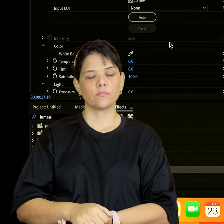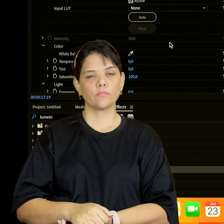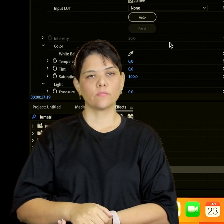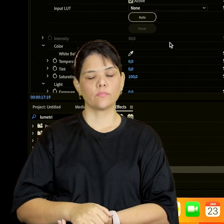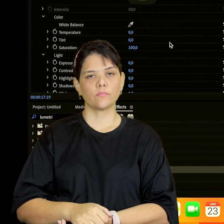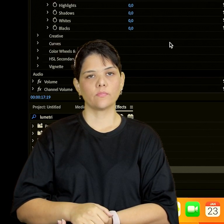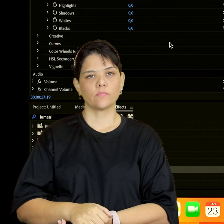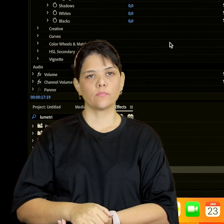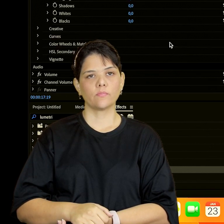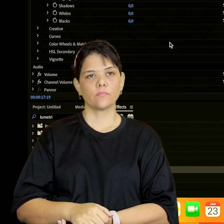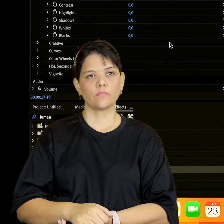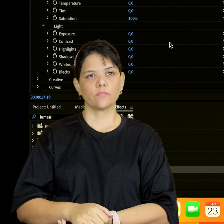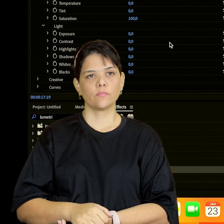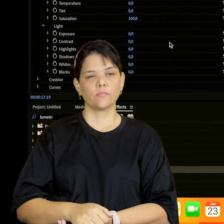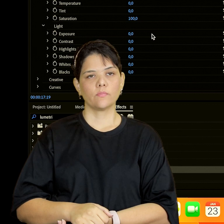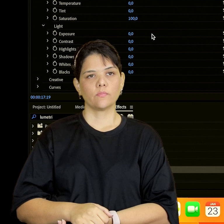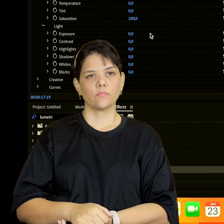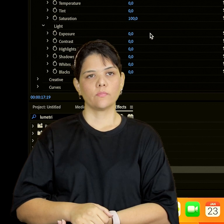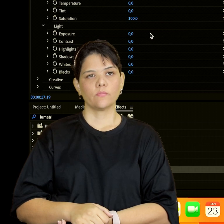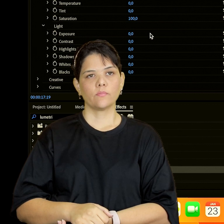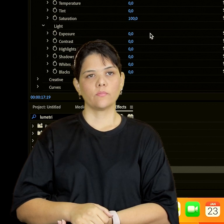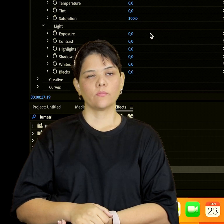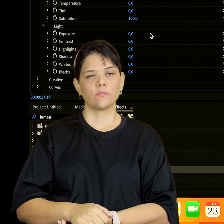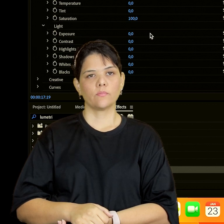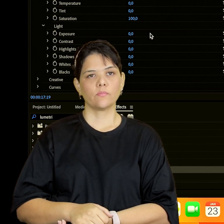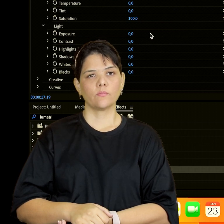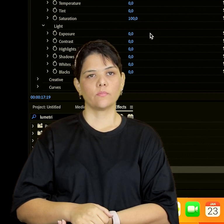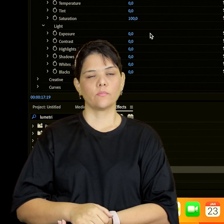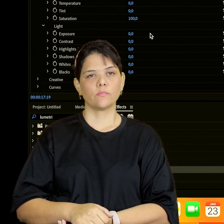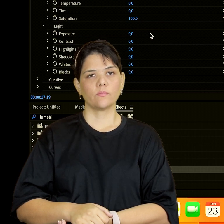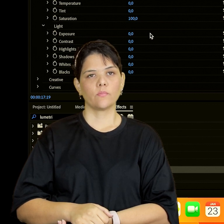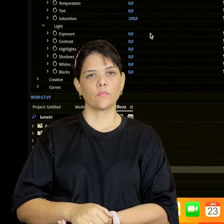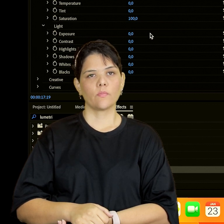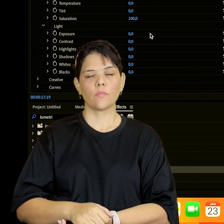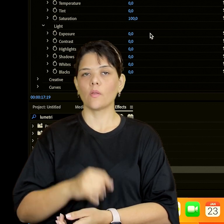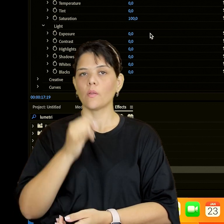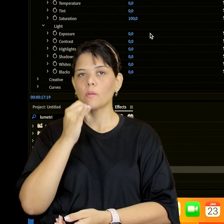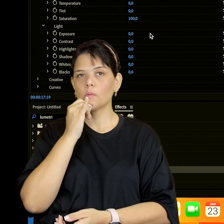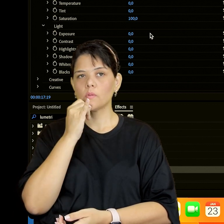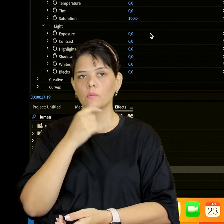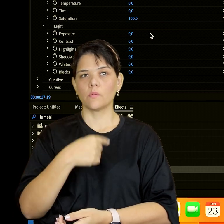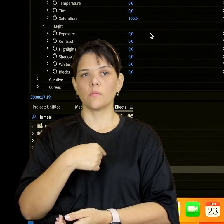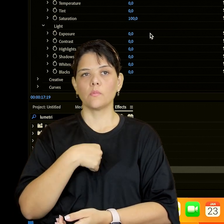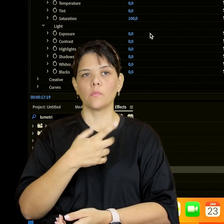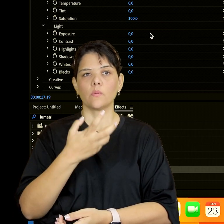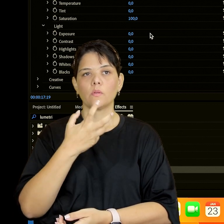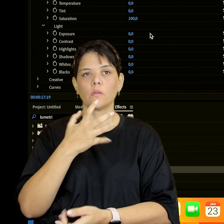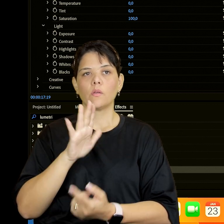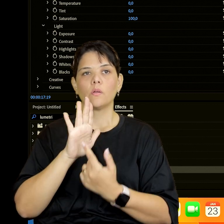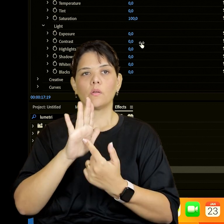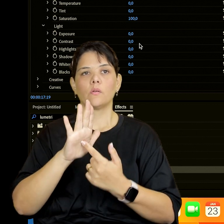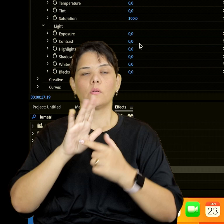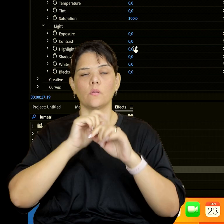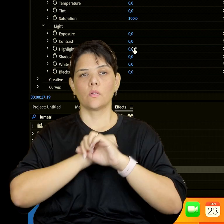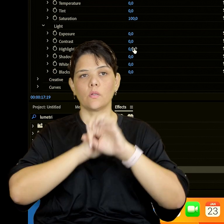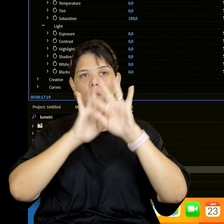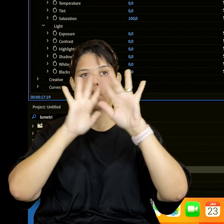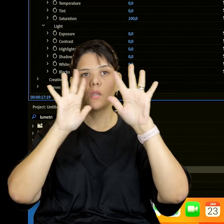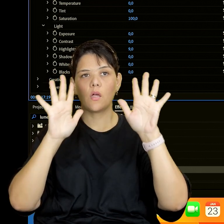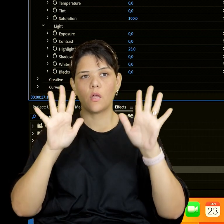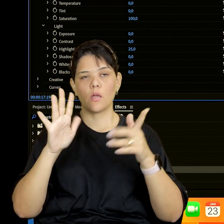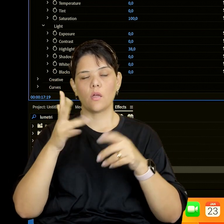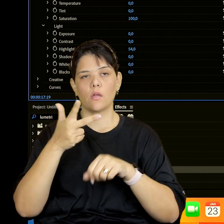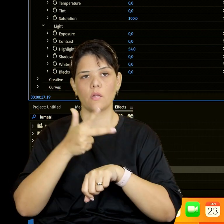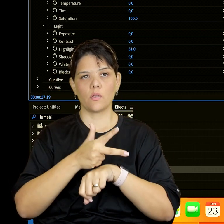Beleza? Então, por exemplo, o que a gente fez naquele outro vídeo? Ah, eu quero clarear o vídeo, ele estava muito escuro. A gente vem aqui e aumenta